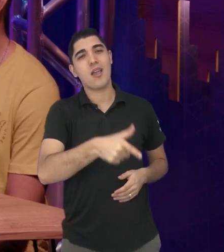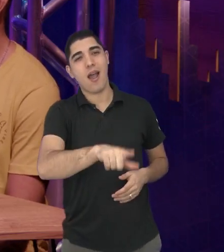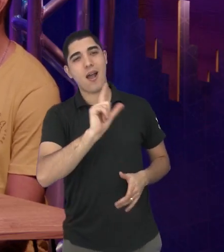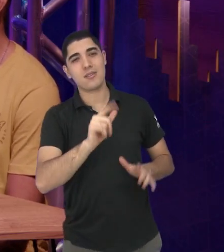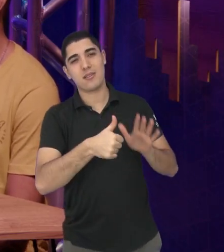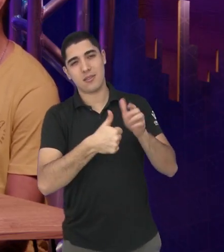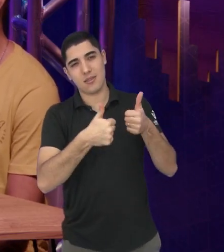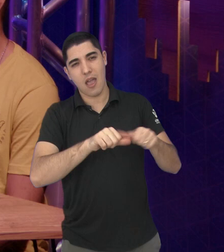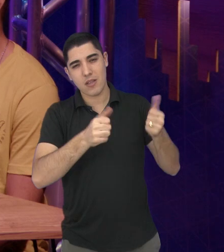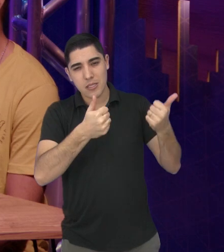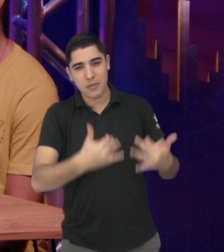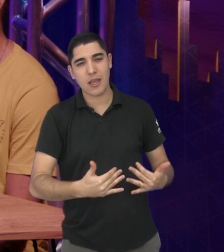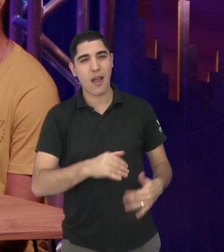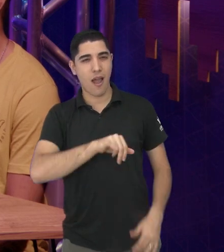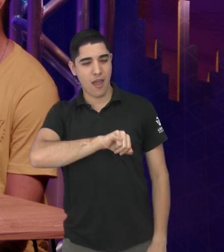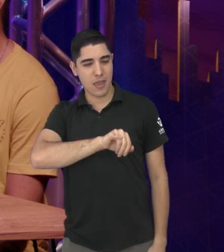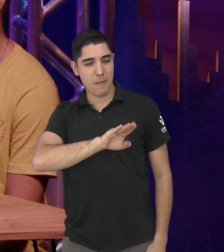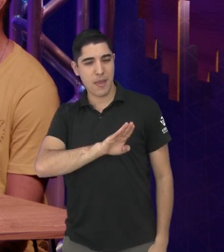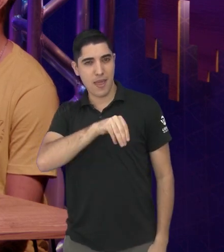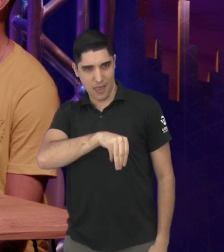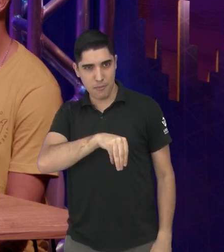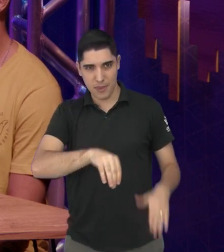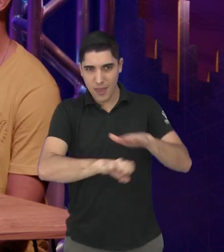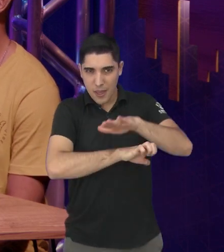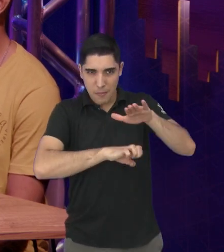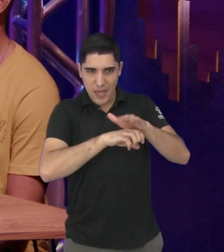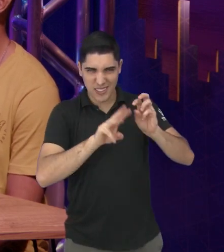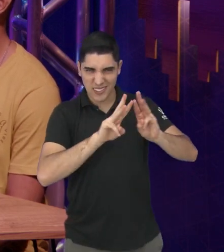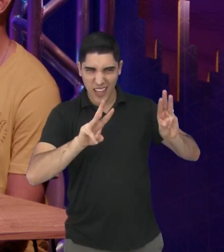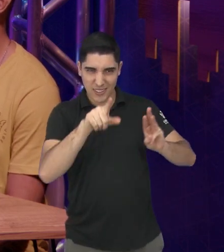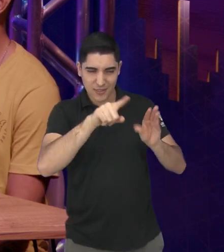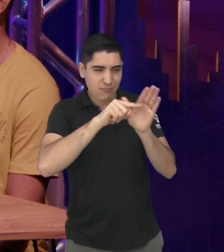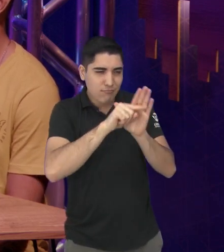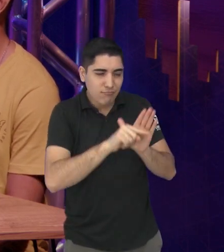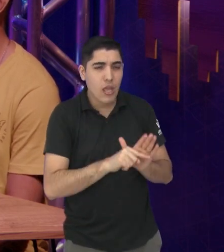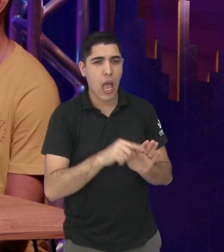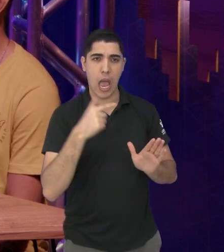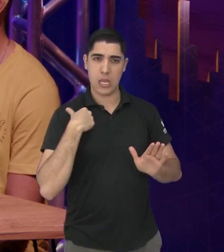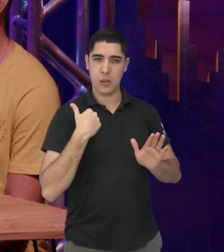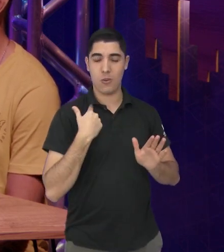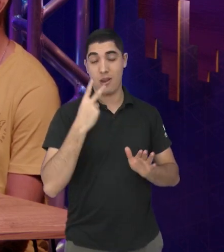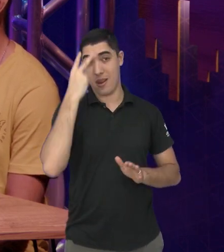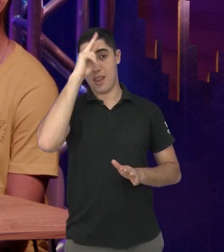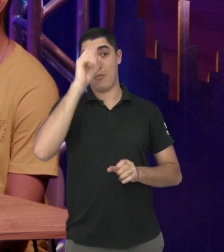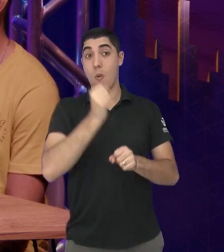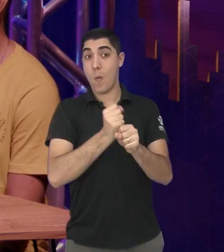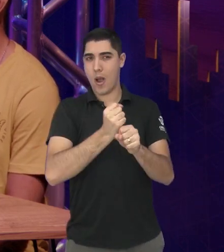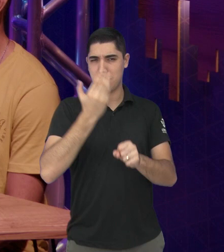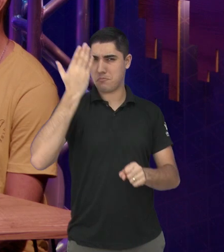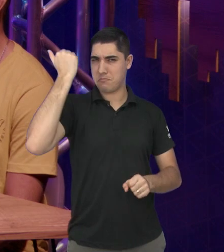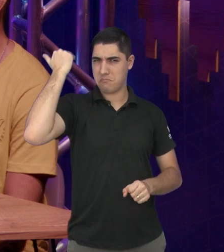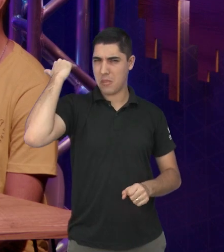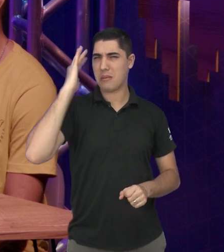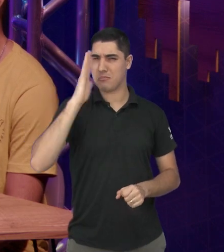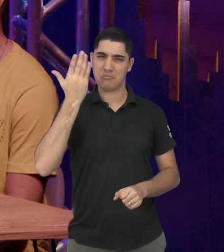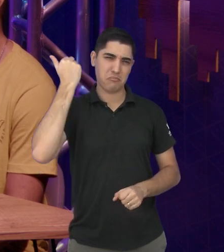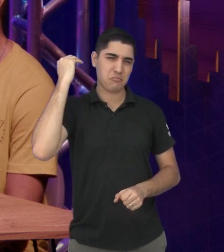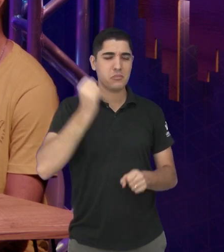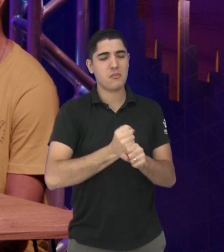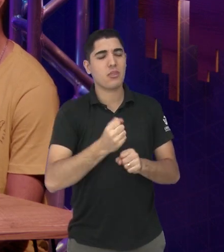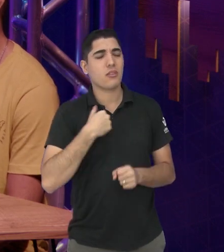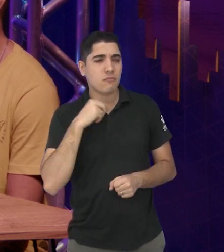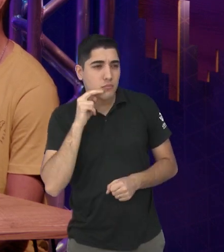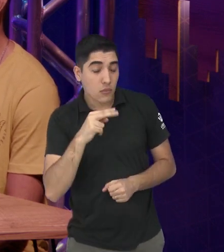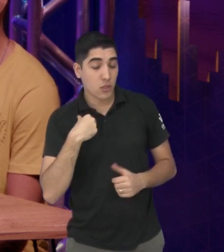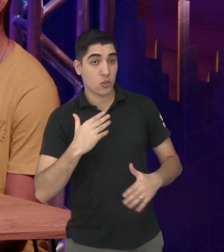no primeiro bloco sobre a IBM, certo? Uhum. E eu lembro que alguns anos atrás eu fiquei muito surpresa também, porque